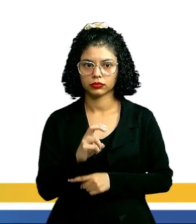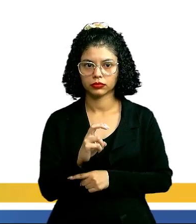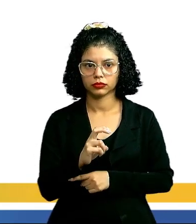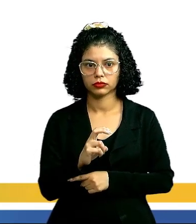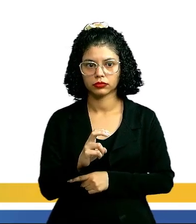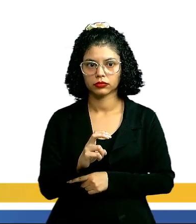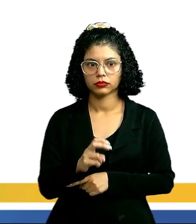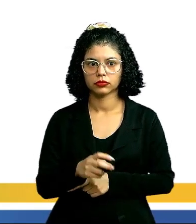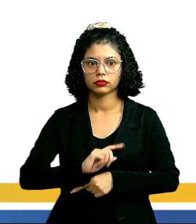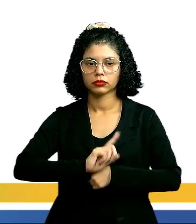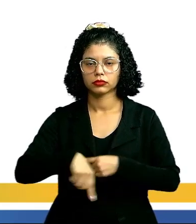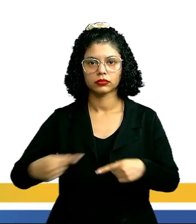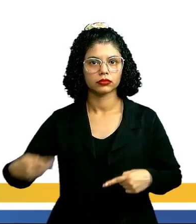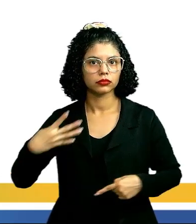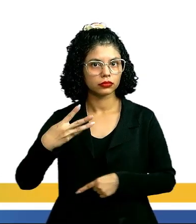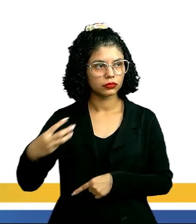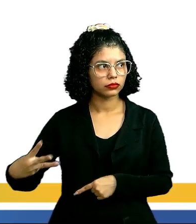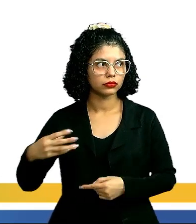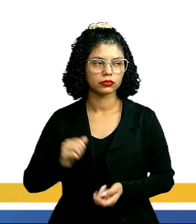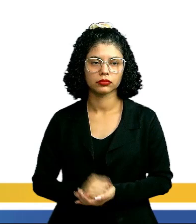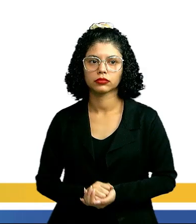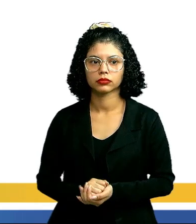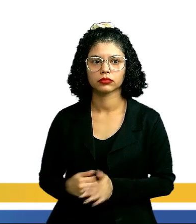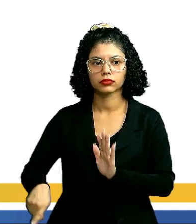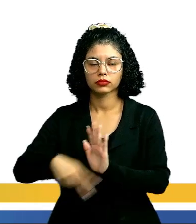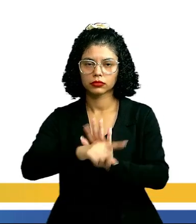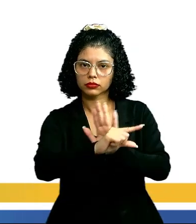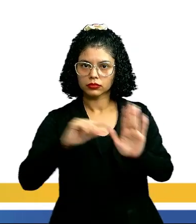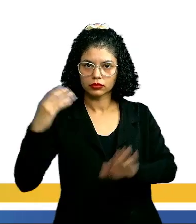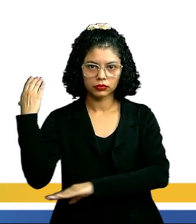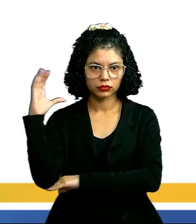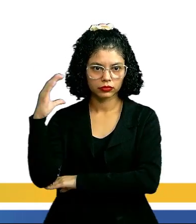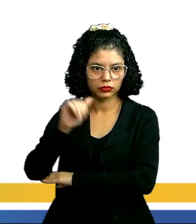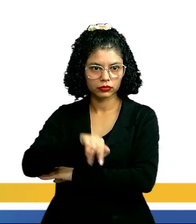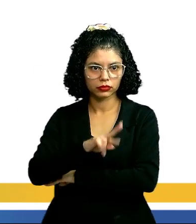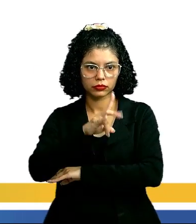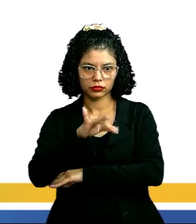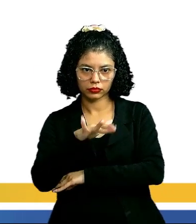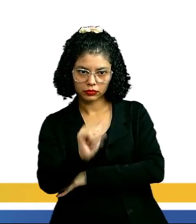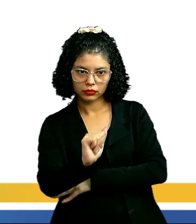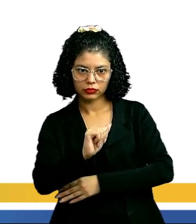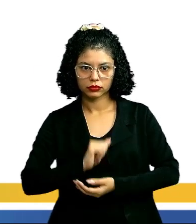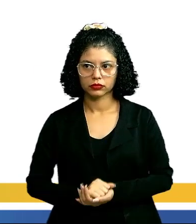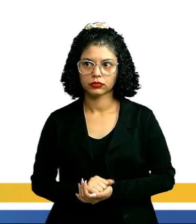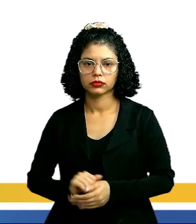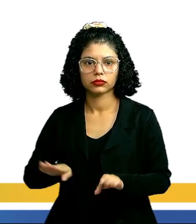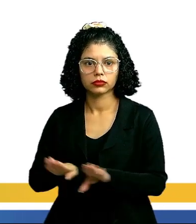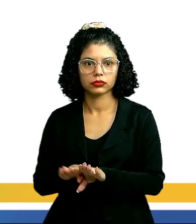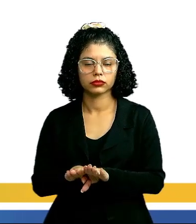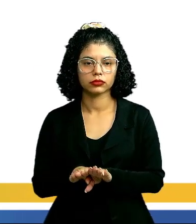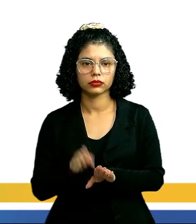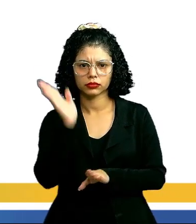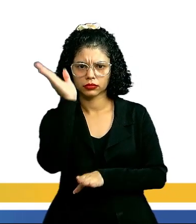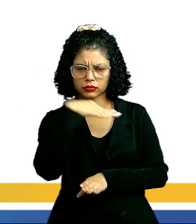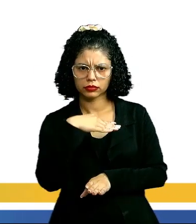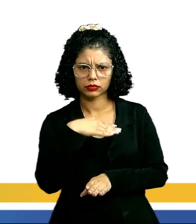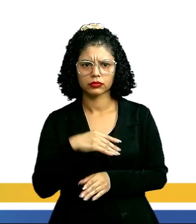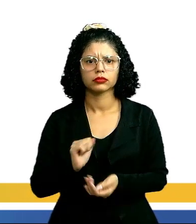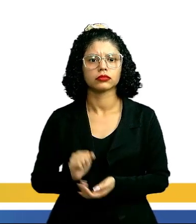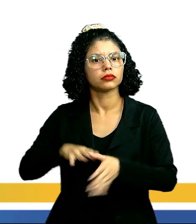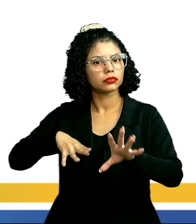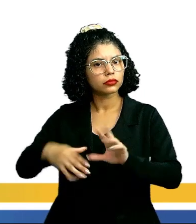página 43. Cientificamente, define-se anencefalia como uma